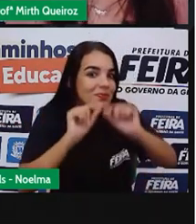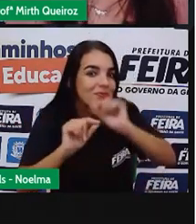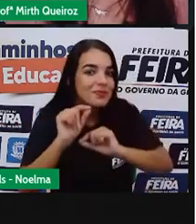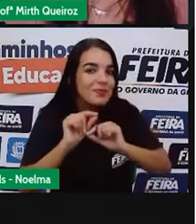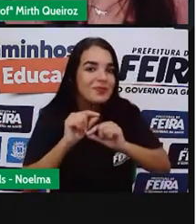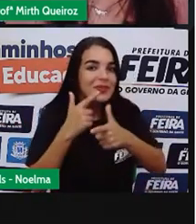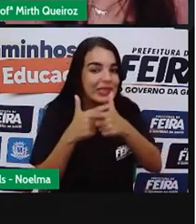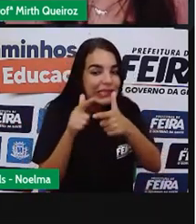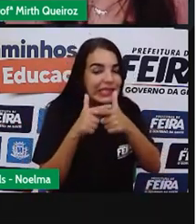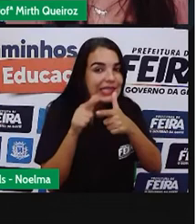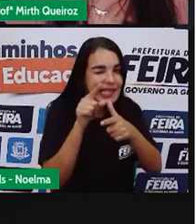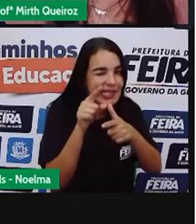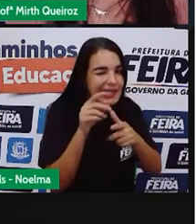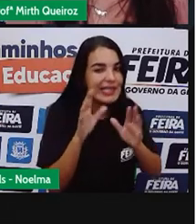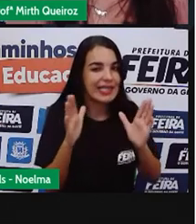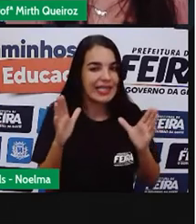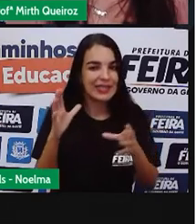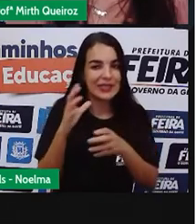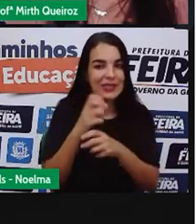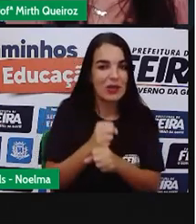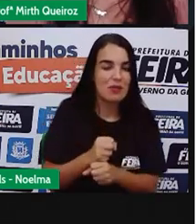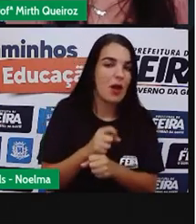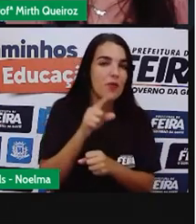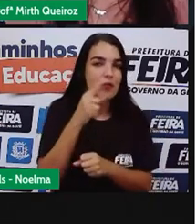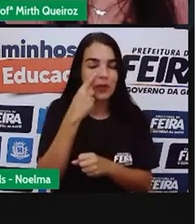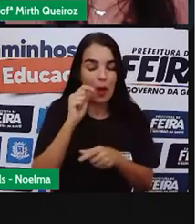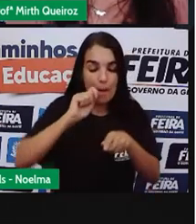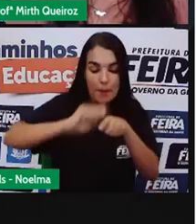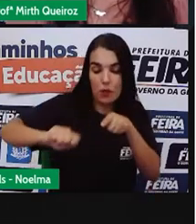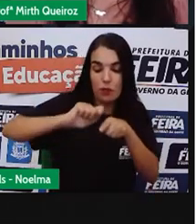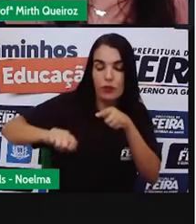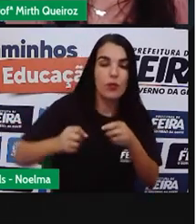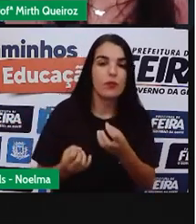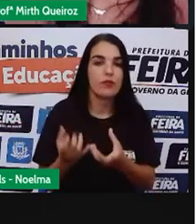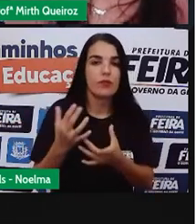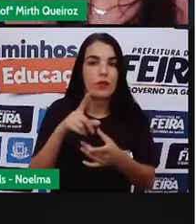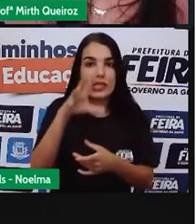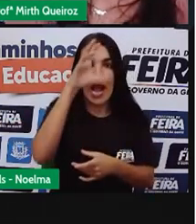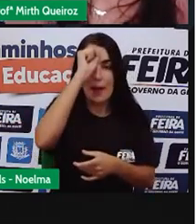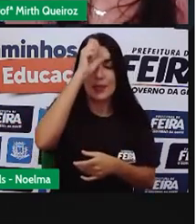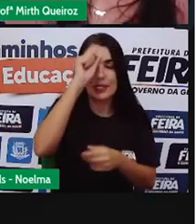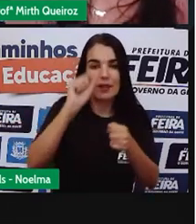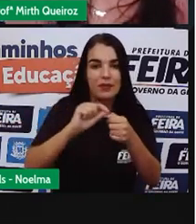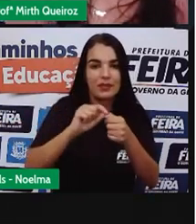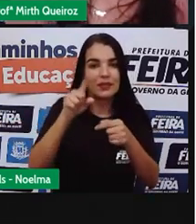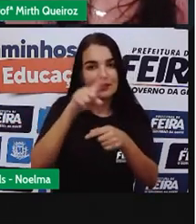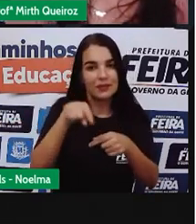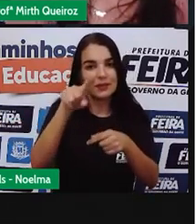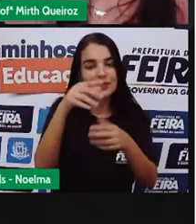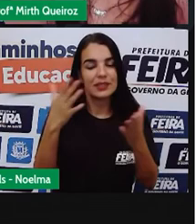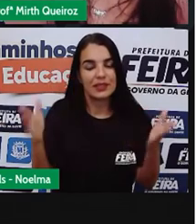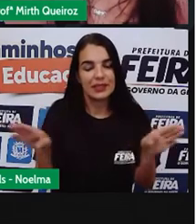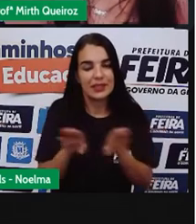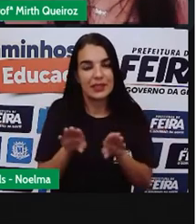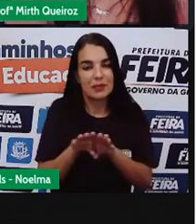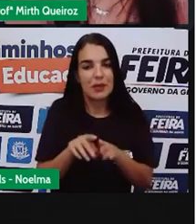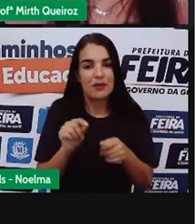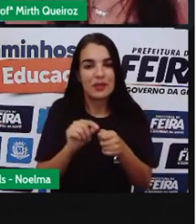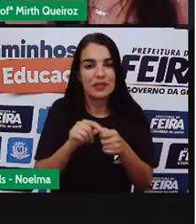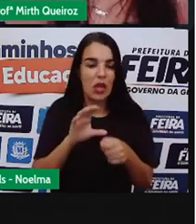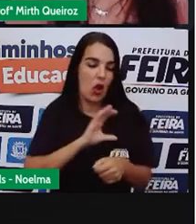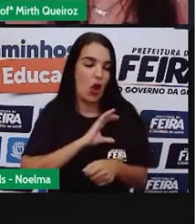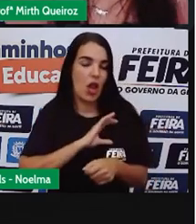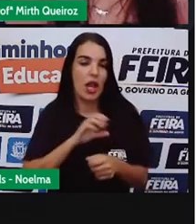Na verdade, é uma charada matemática com fósforo que vocês vão aprender a fazer e que vocês poderão estar fazendo aí com